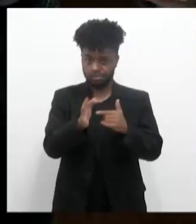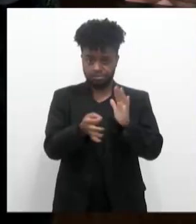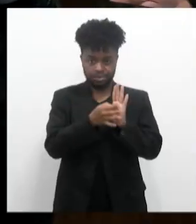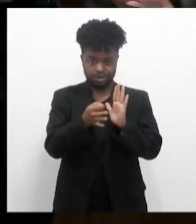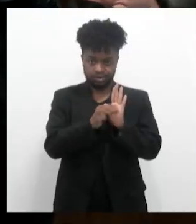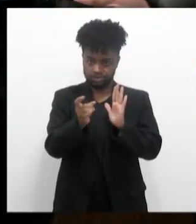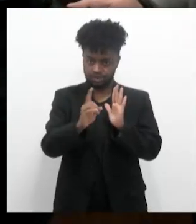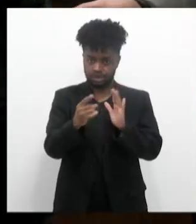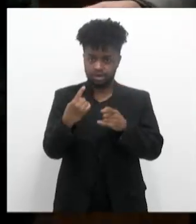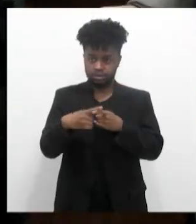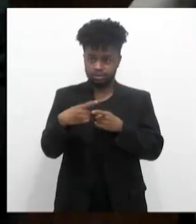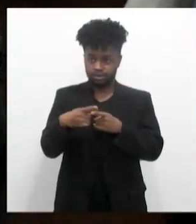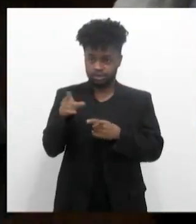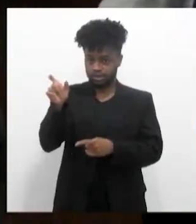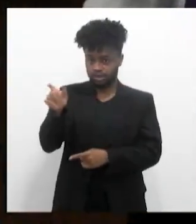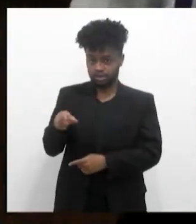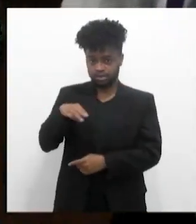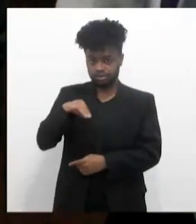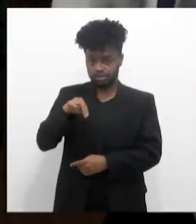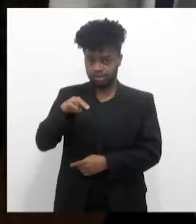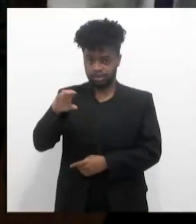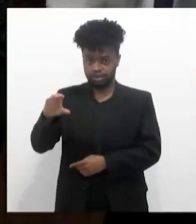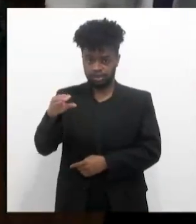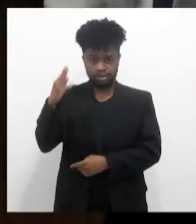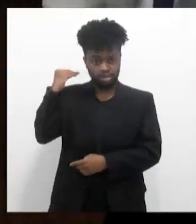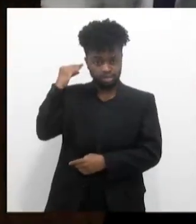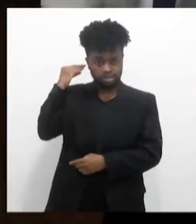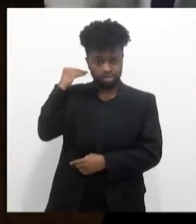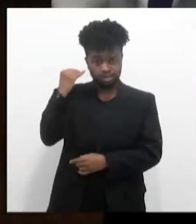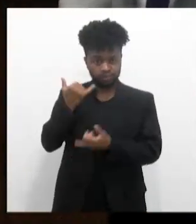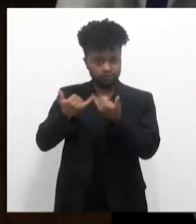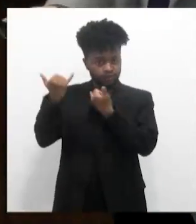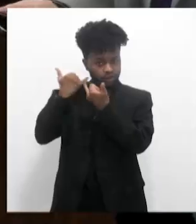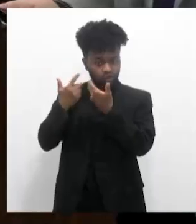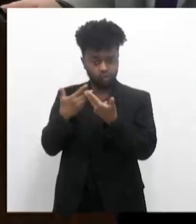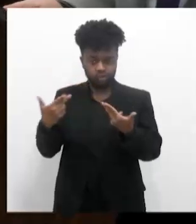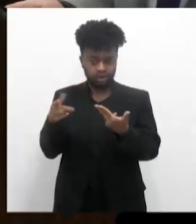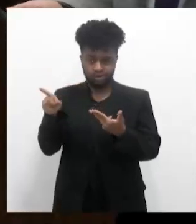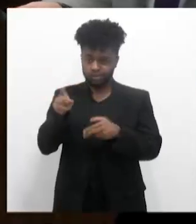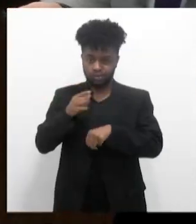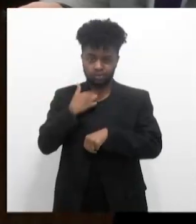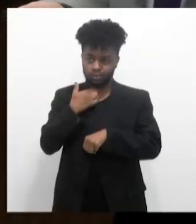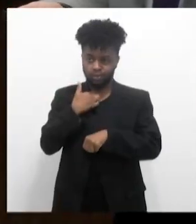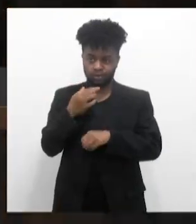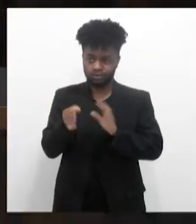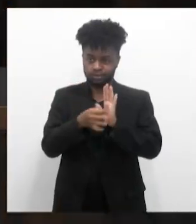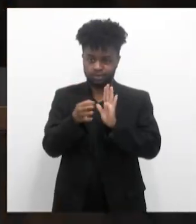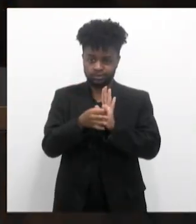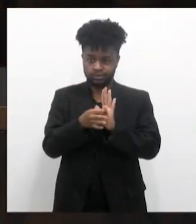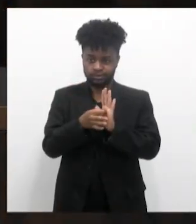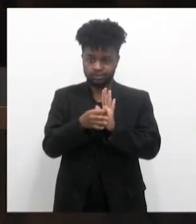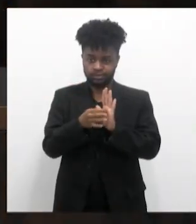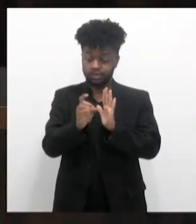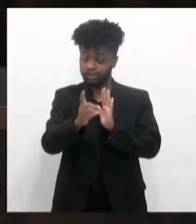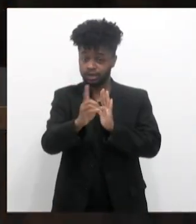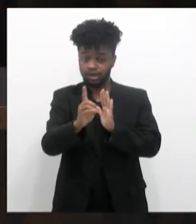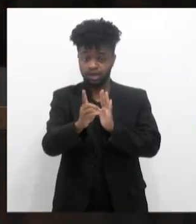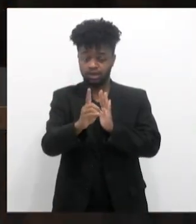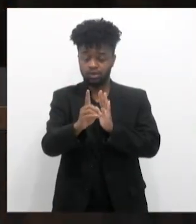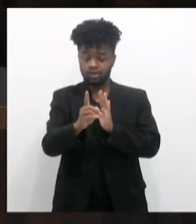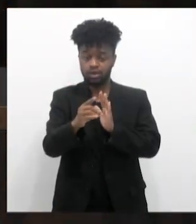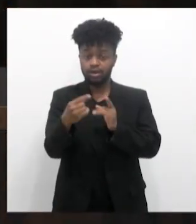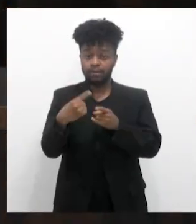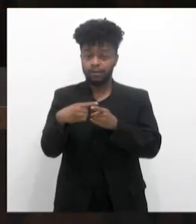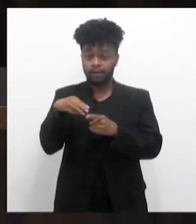O Mink fica soprando aqui no meu ouvido, ele não pode dar parecer. Deputado Fred Pacheco. Não, querido, é que o